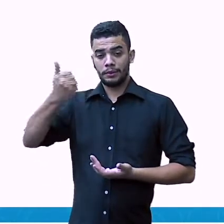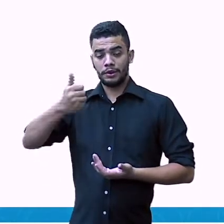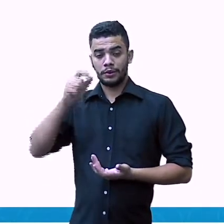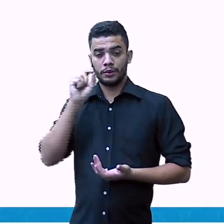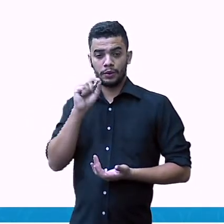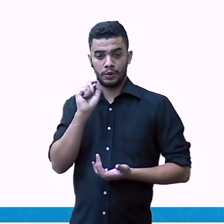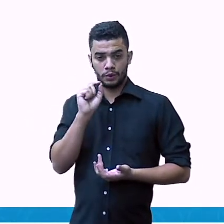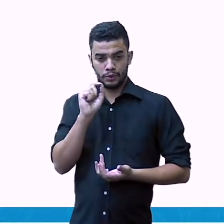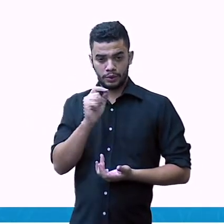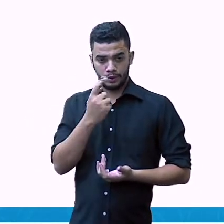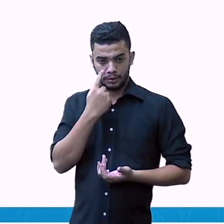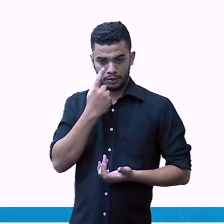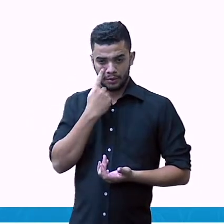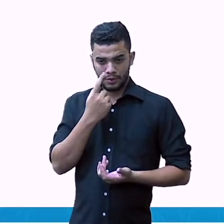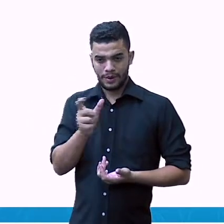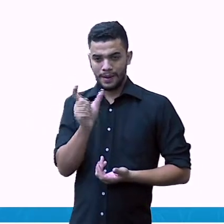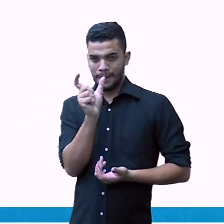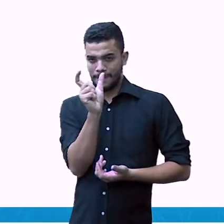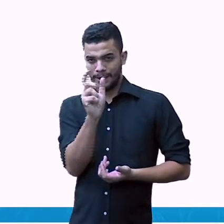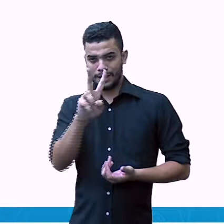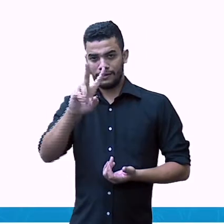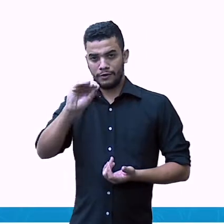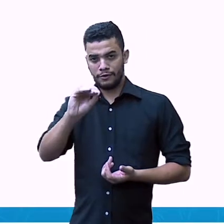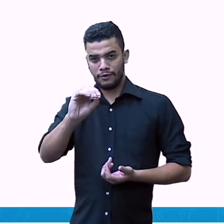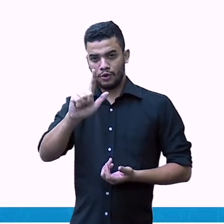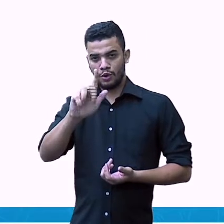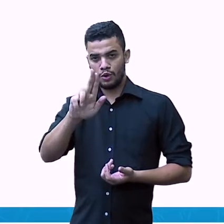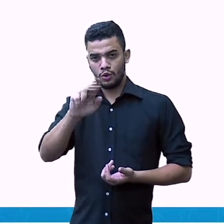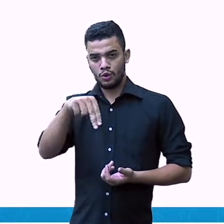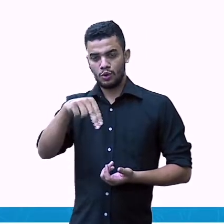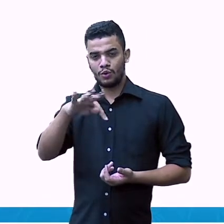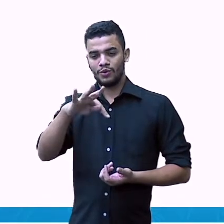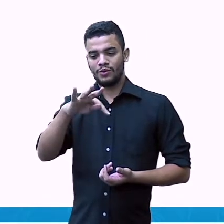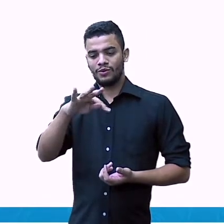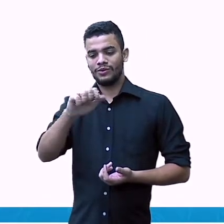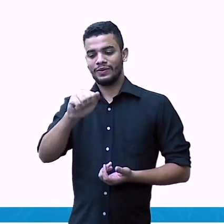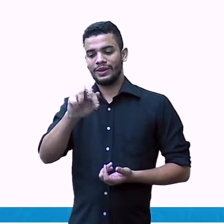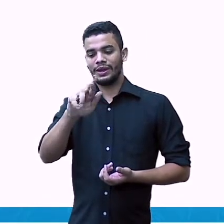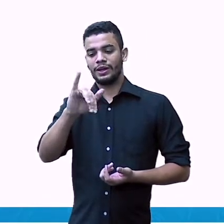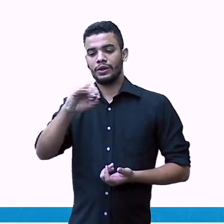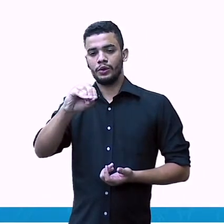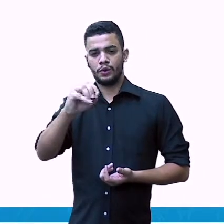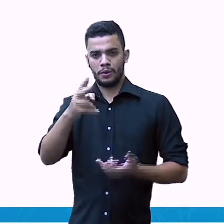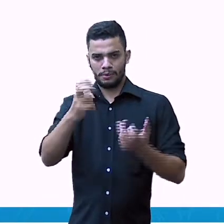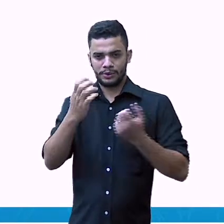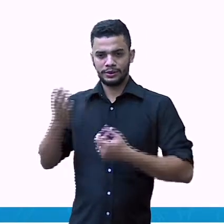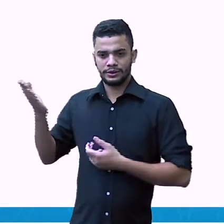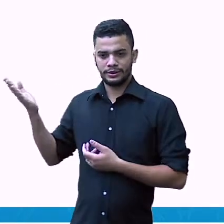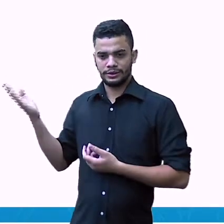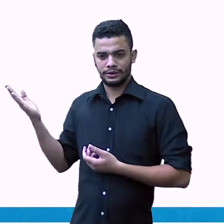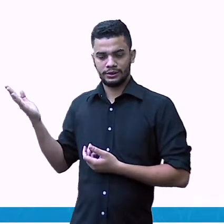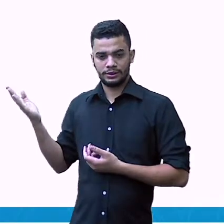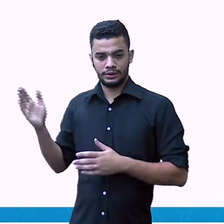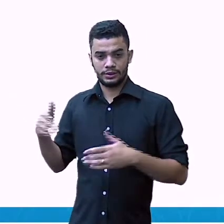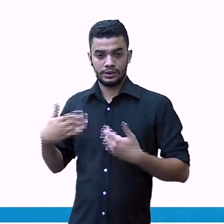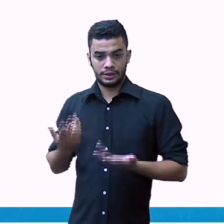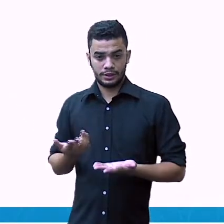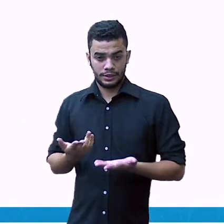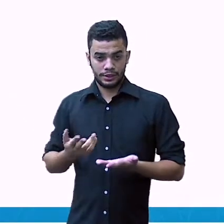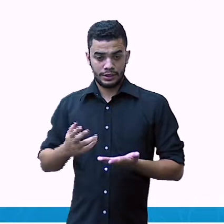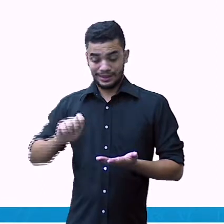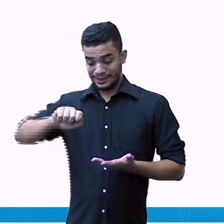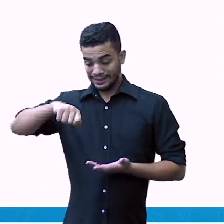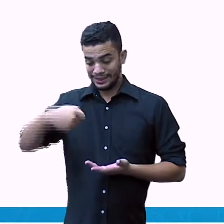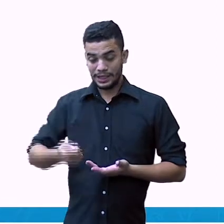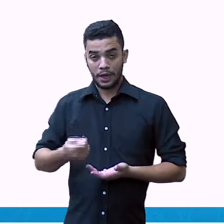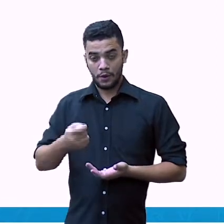voluntário. Você já ouviu essa palavra? Voluntário, voluntariado. O trabalho voluntário é aquele